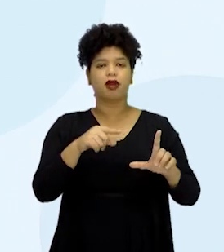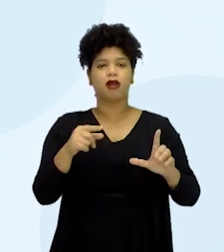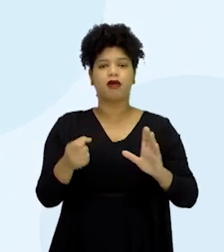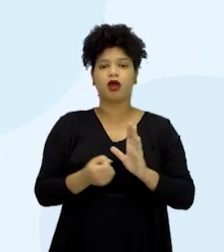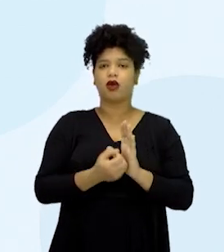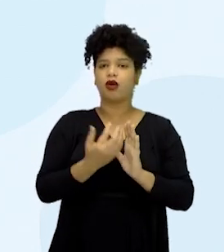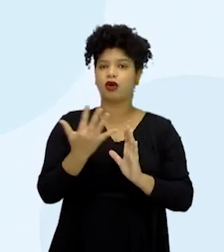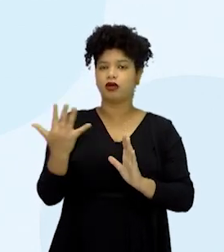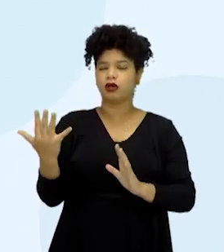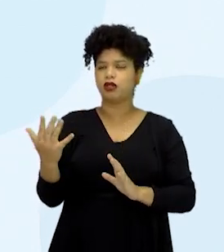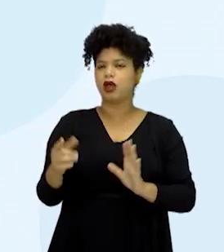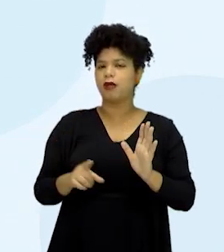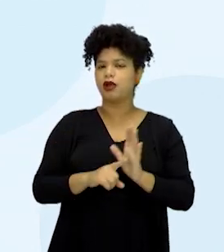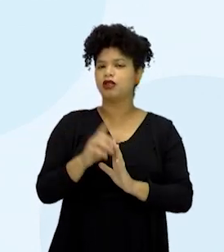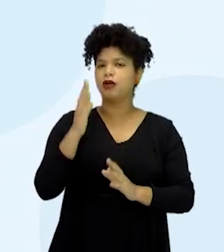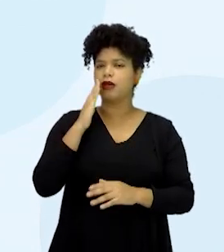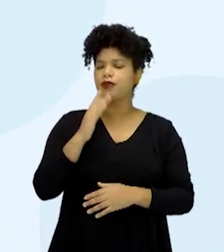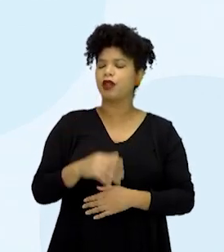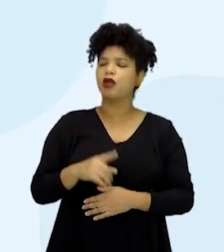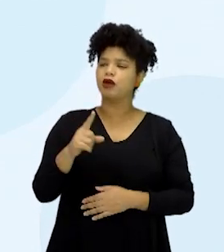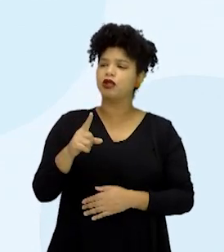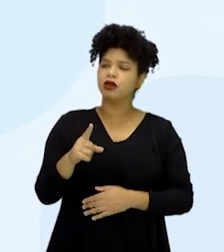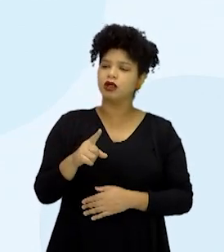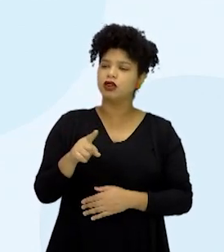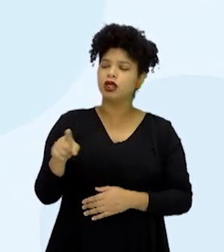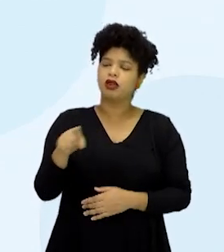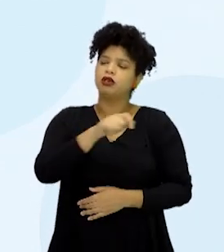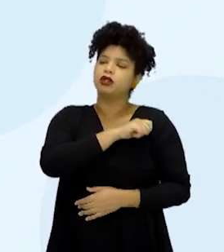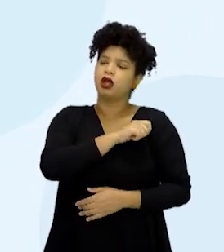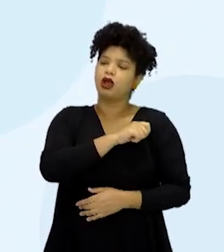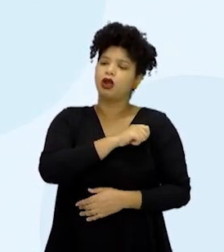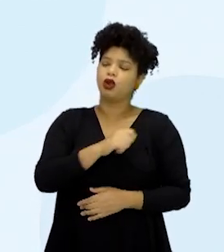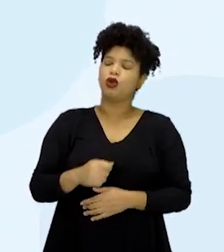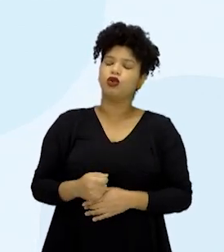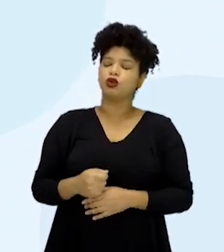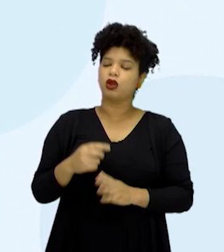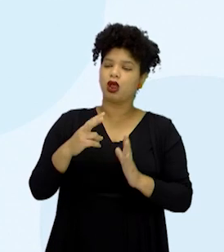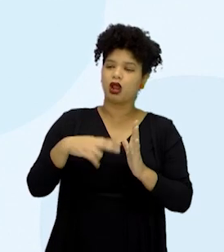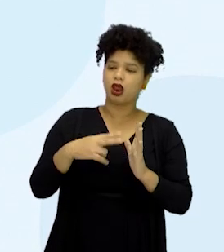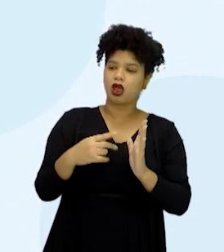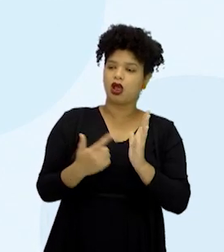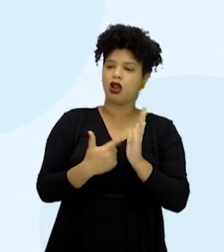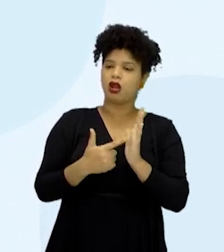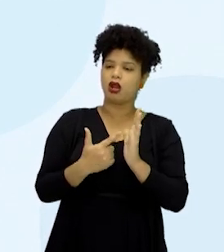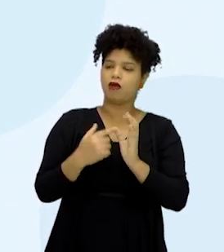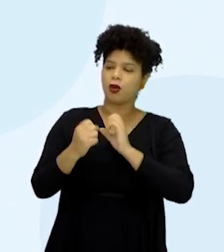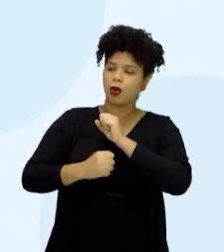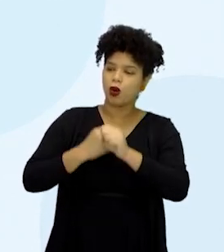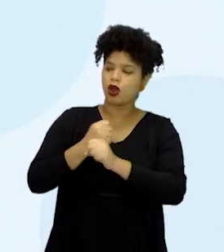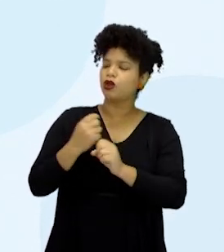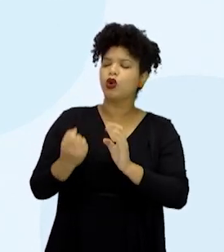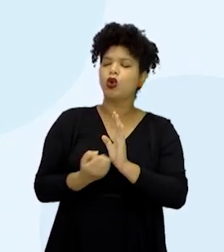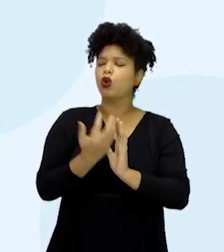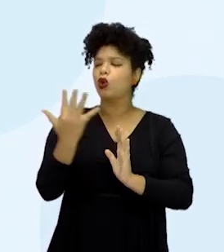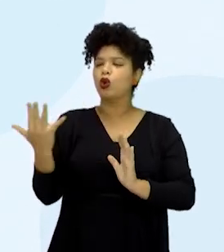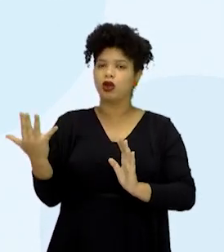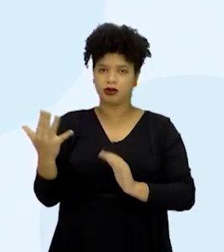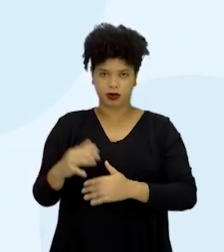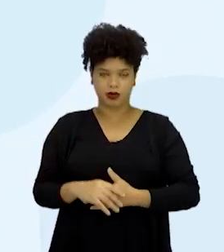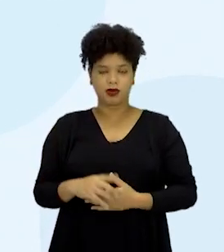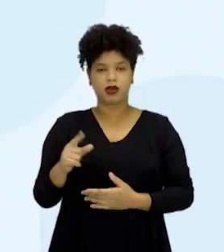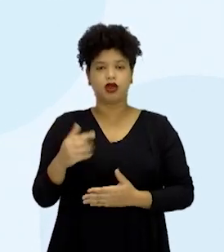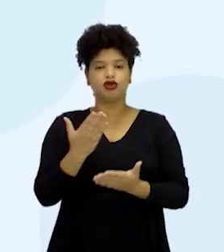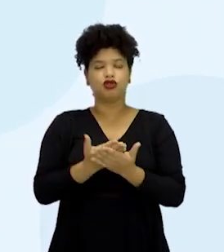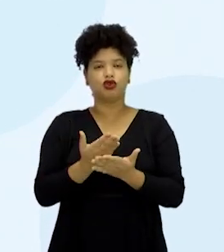E a nossa pergunta é: quantos livros você lê por ano? Então, gente, através desses dados, nós iremos fazer um estudo sobre